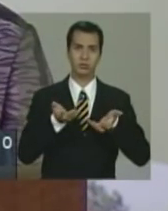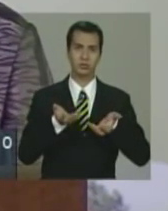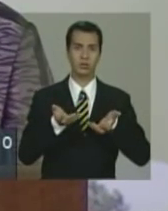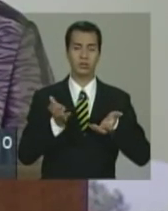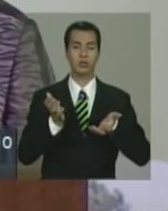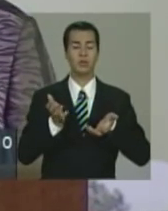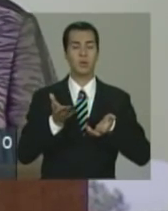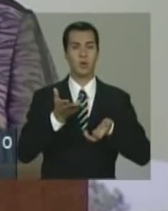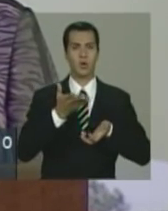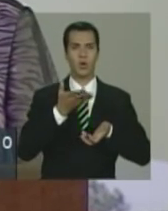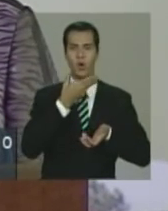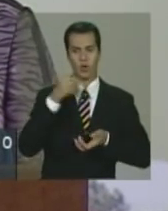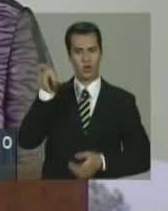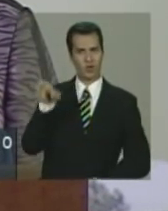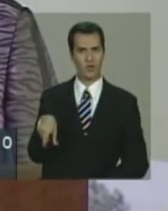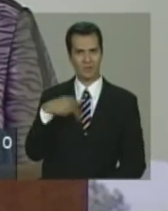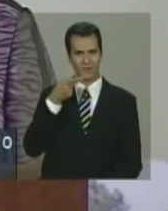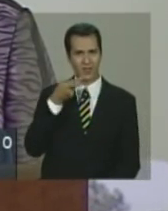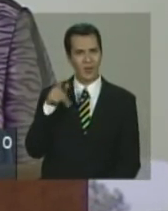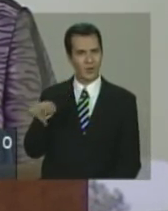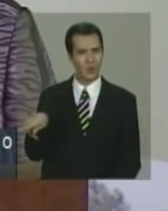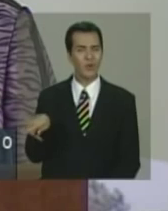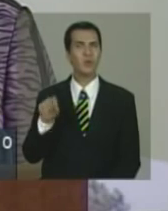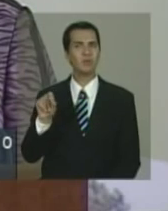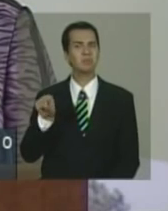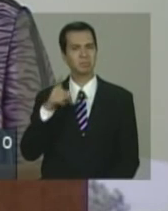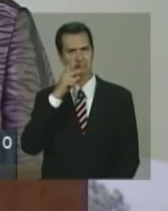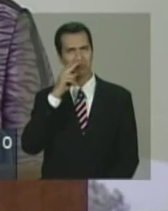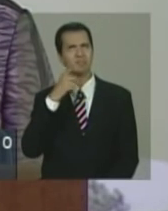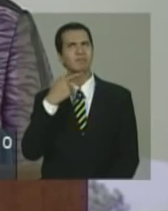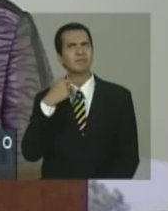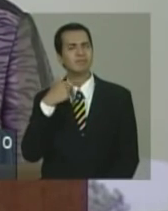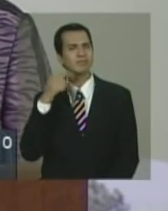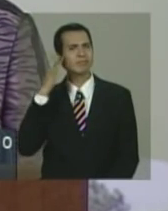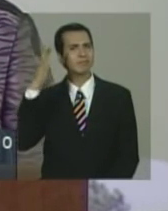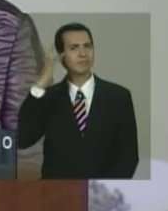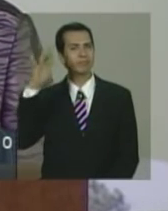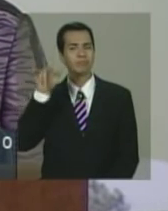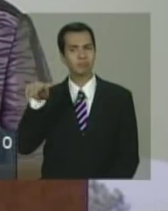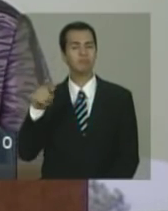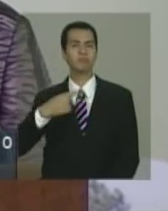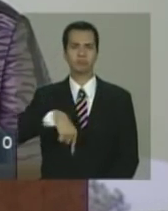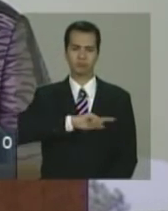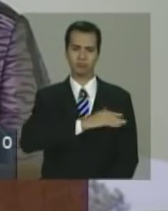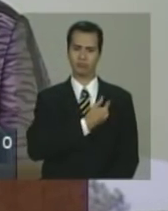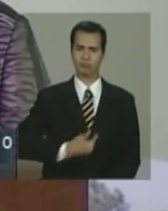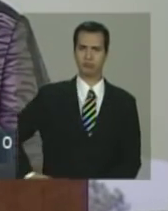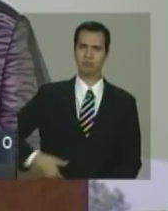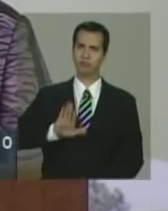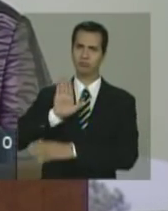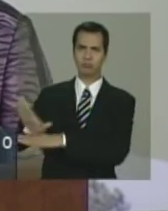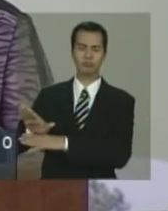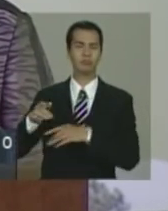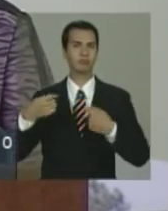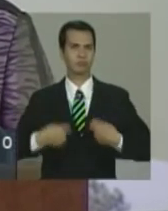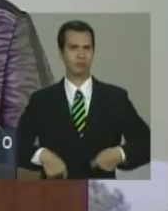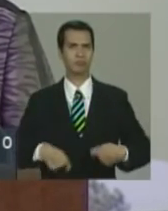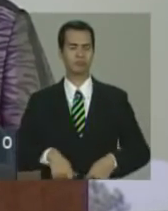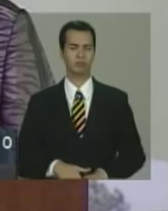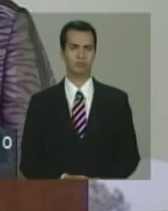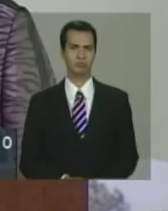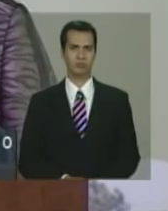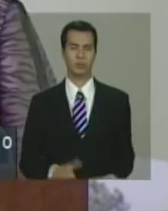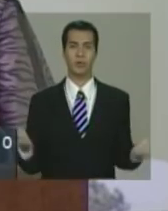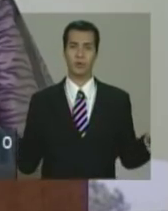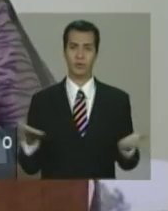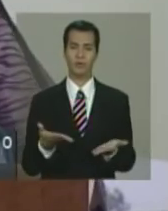expressa por um pai, ela tenha garantias dadas pelo Estado brasileiro. Hoje eu